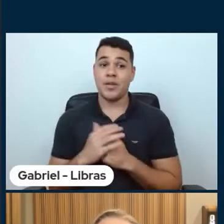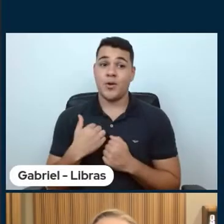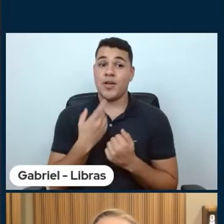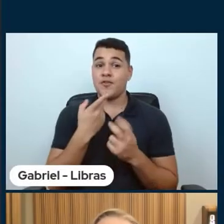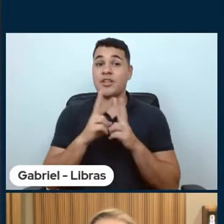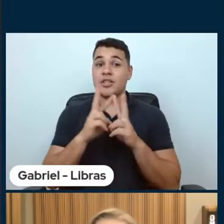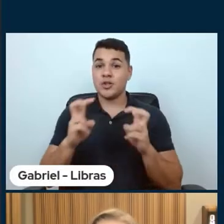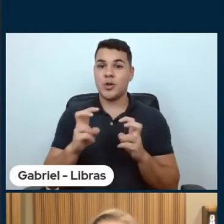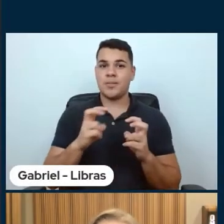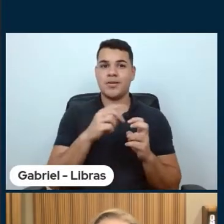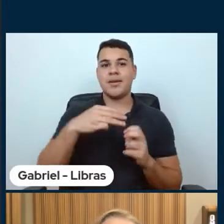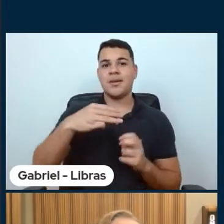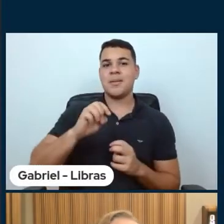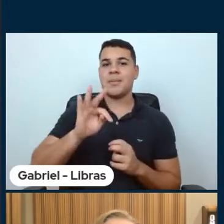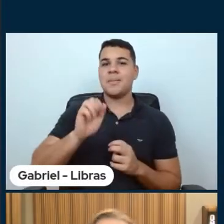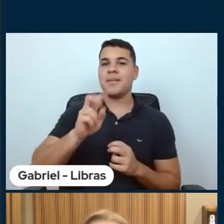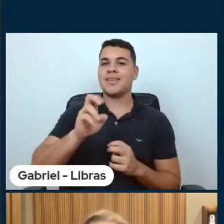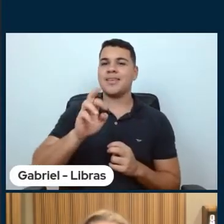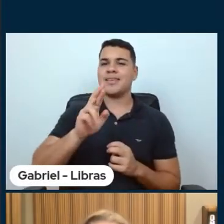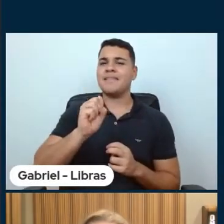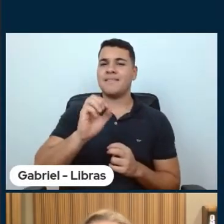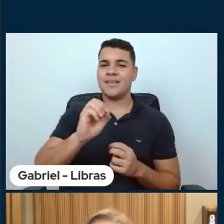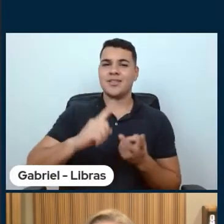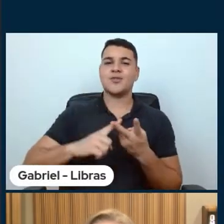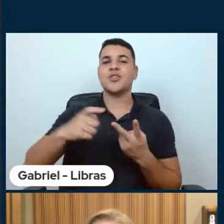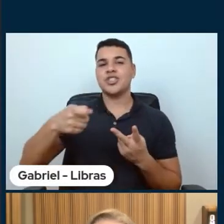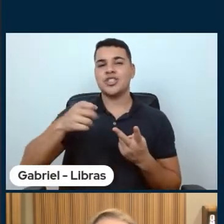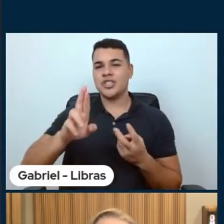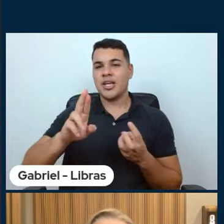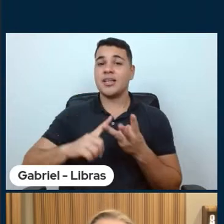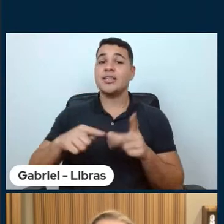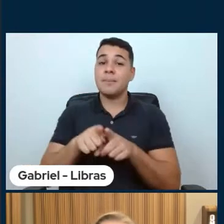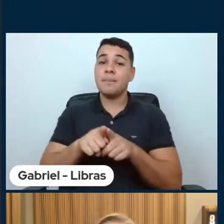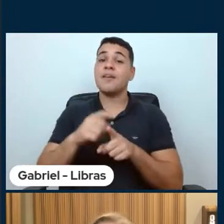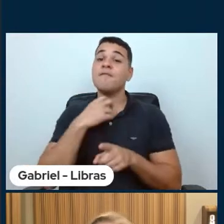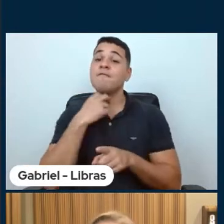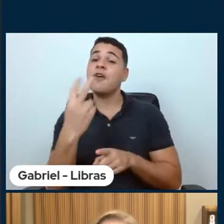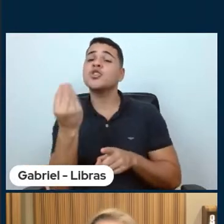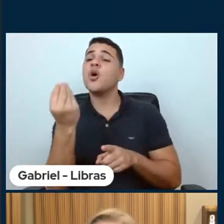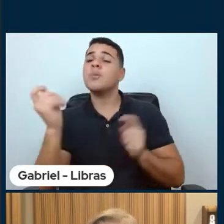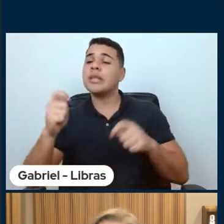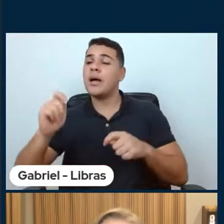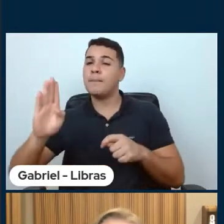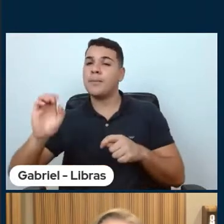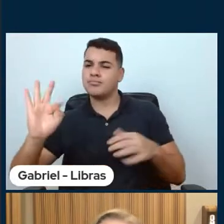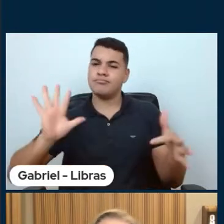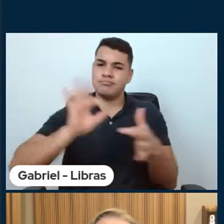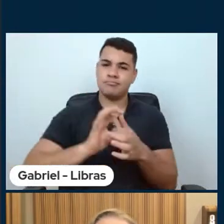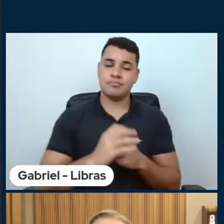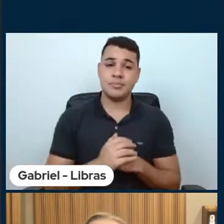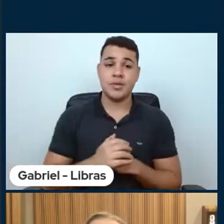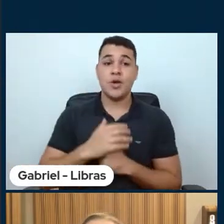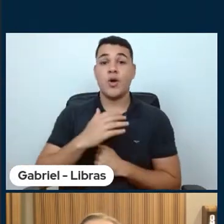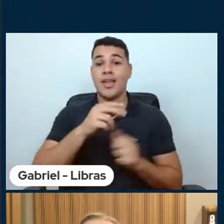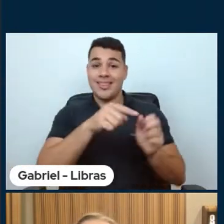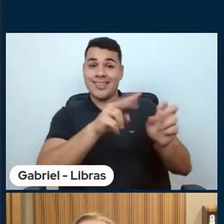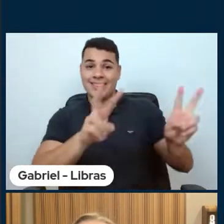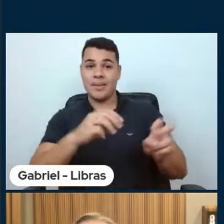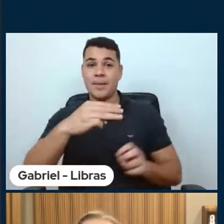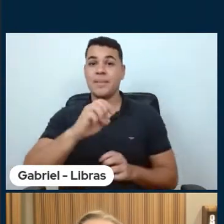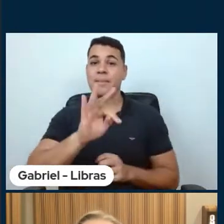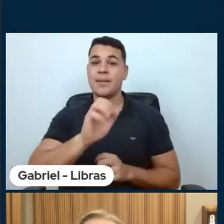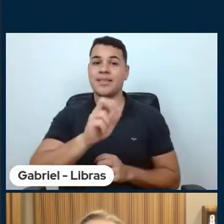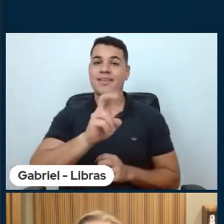que eu vou falar hoje sobre realidades estendidas né Tavares e de que maneira a voz entra nessa história no meu